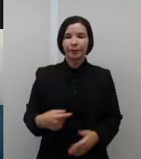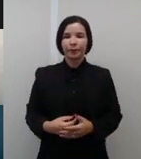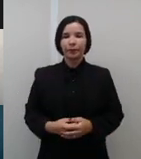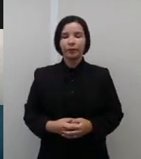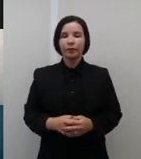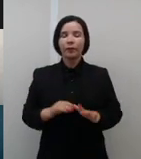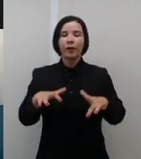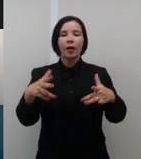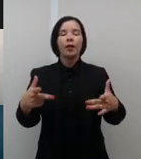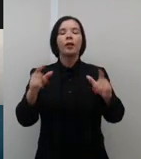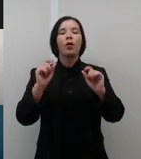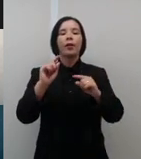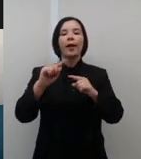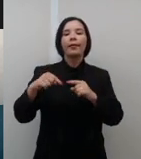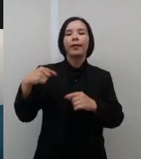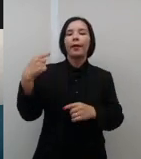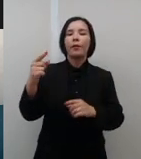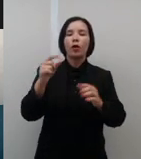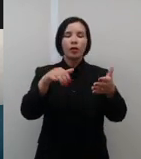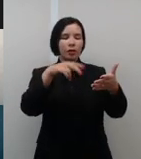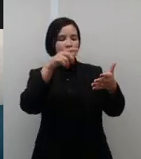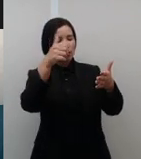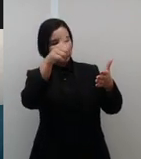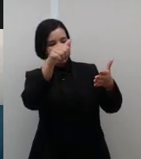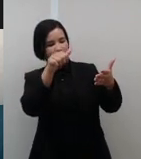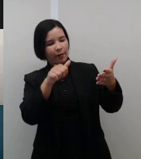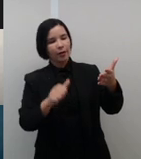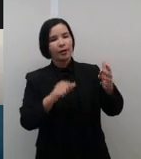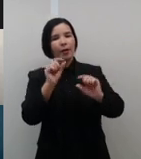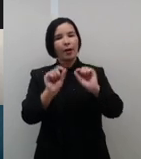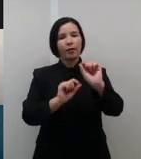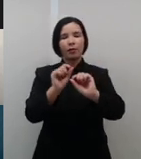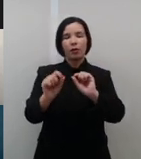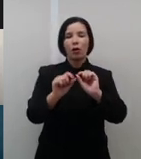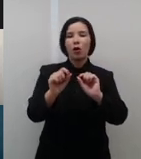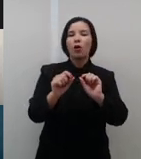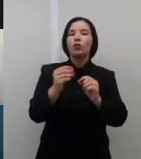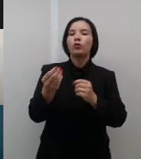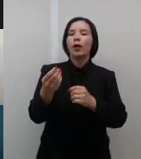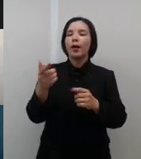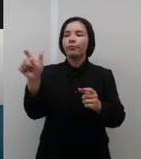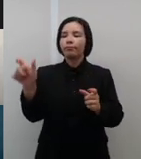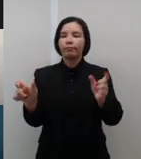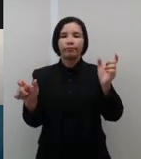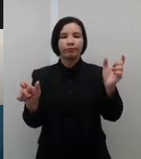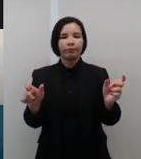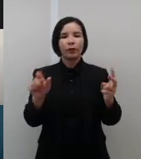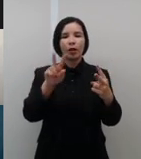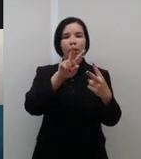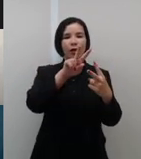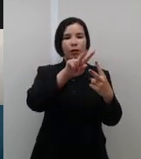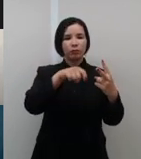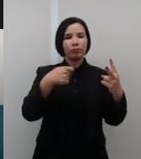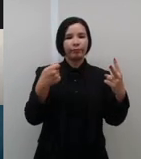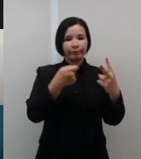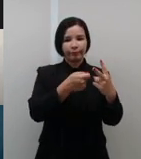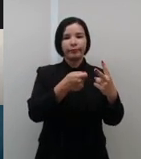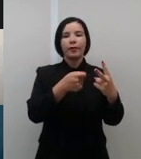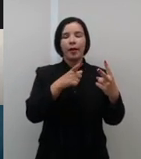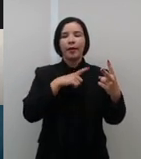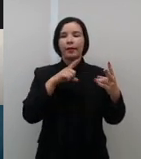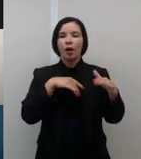após examinar, não é, o perfil da controvérsia, estou a encaminhar voto, né,